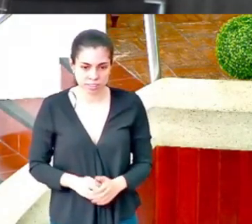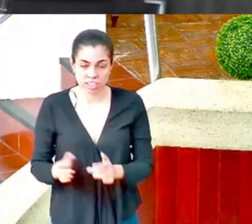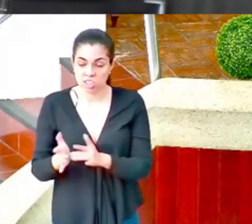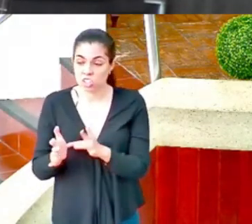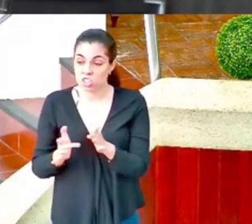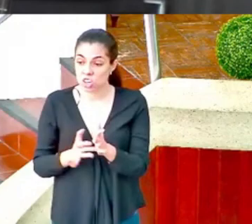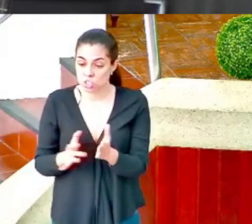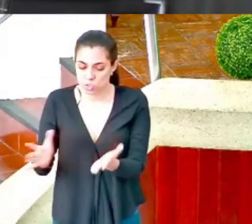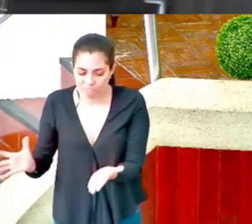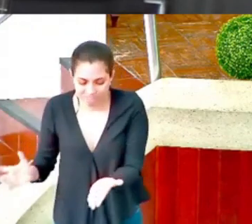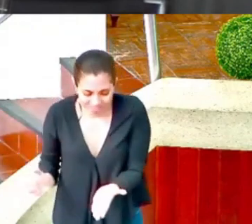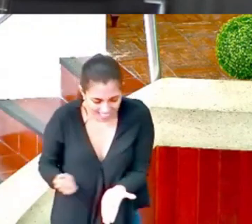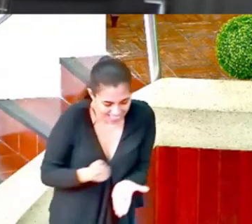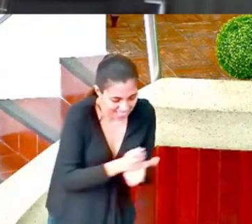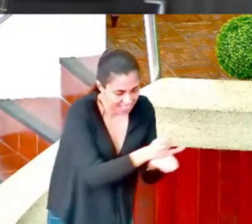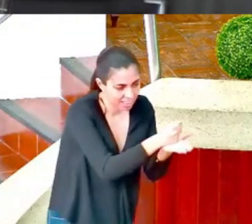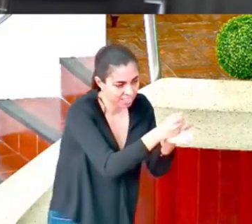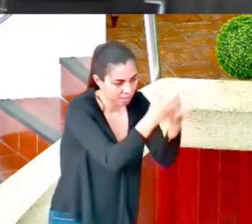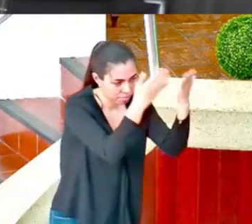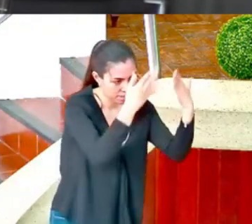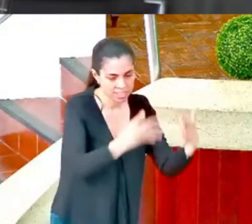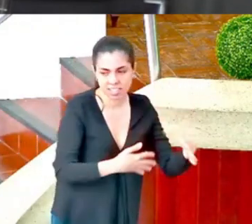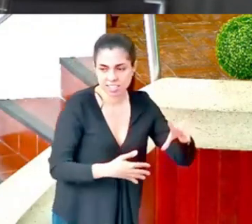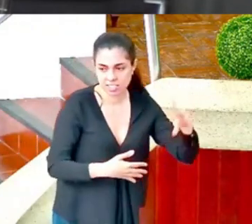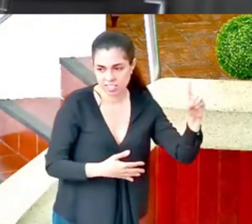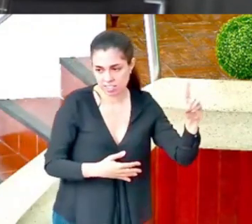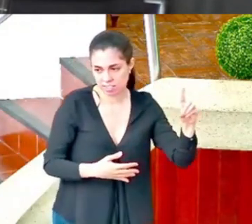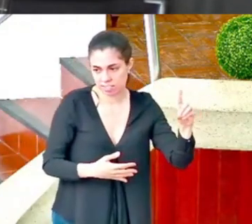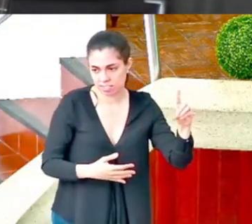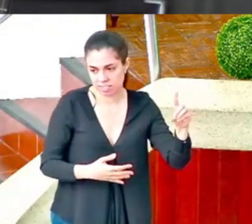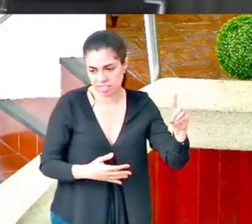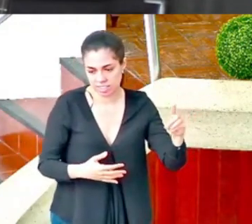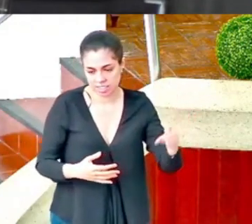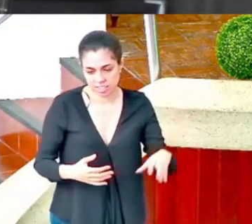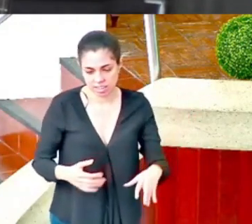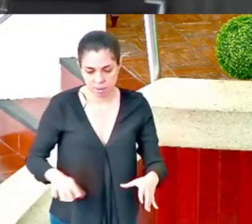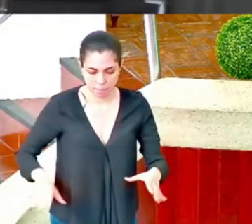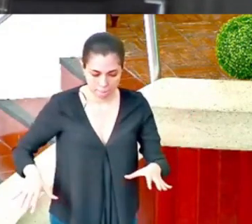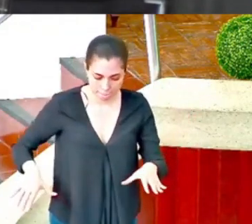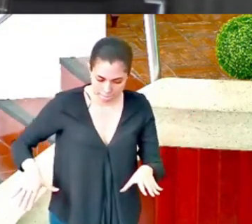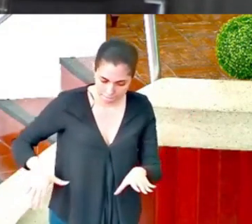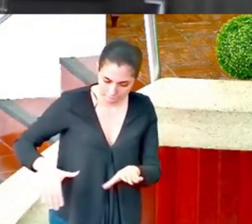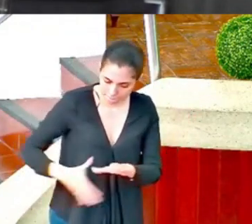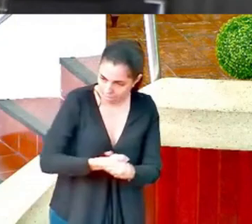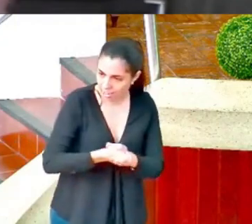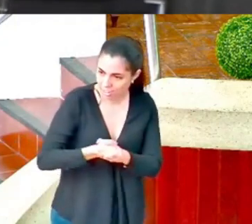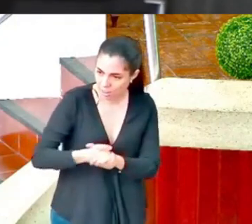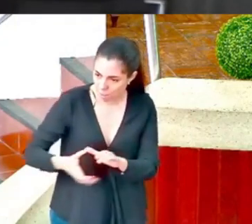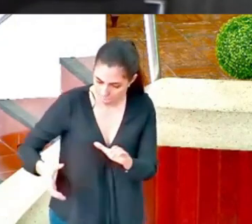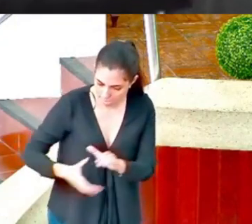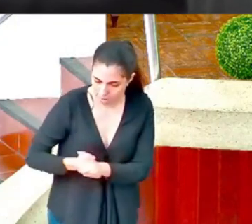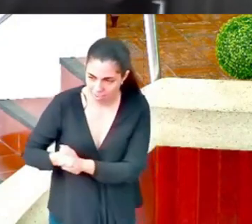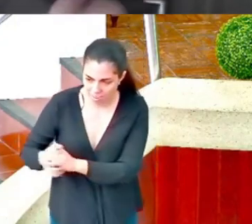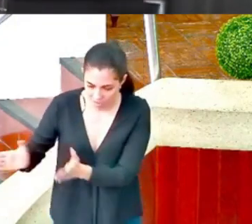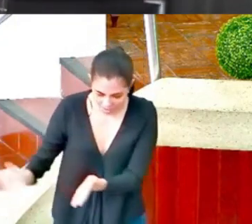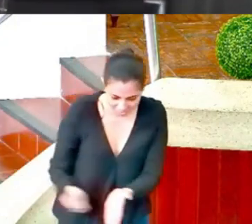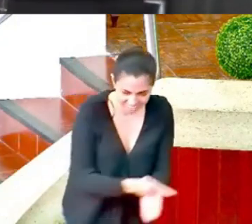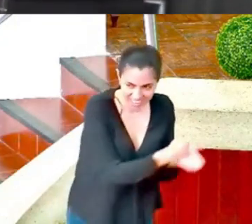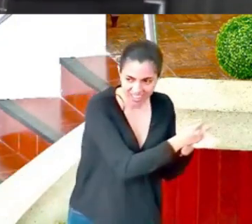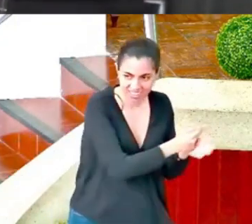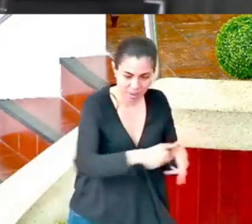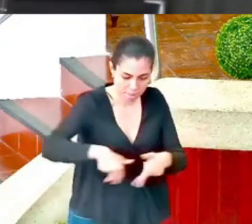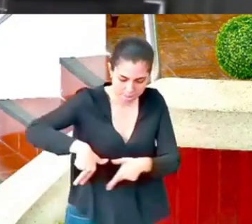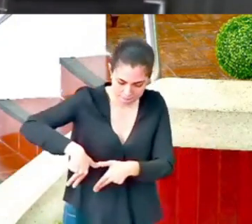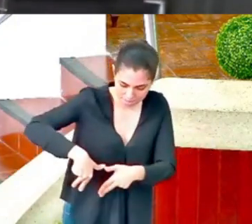do Senhor. Jesus Cristo nos leva para Deus. Jesus Cristo é a escada de Jacó, lá atrás,